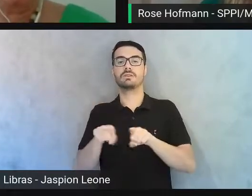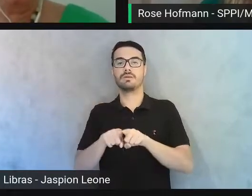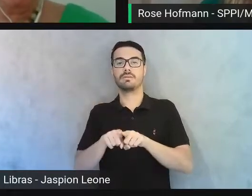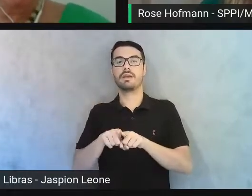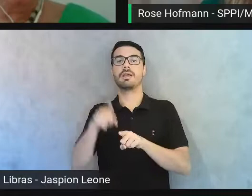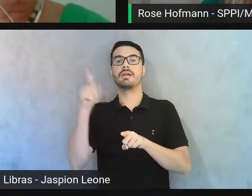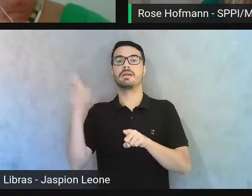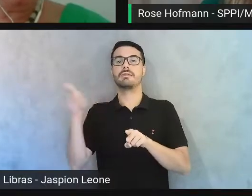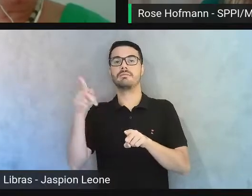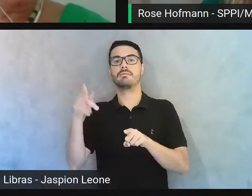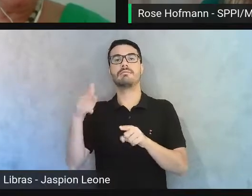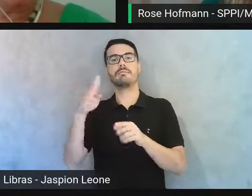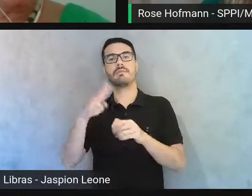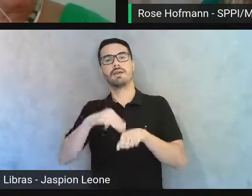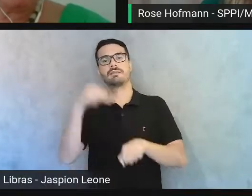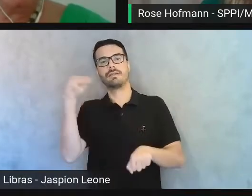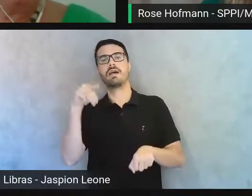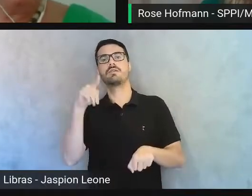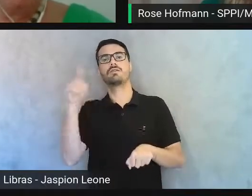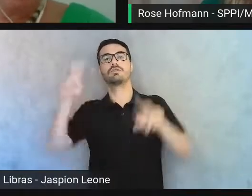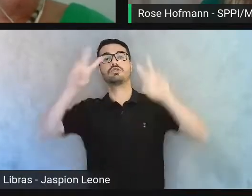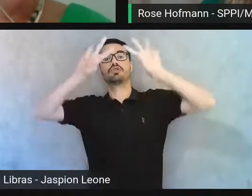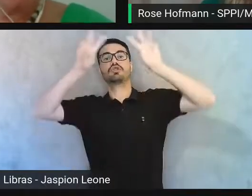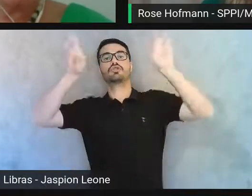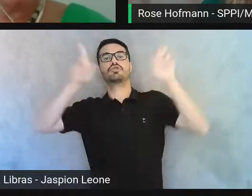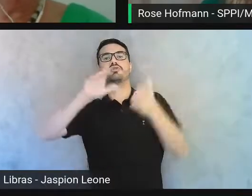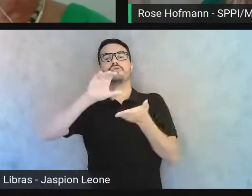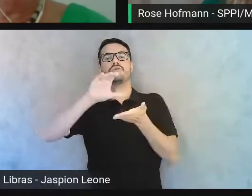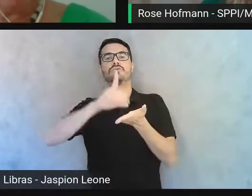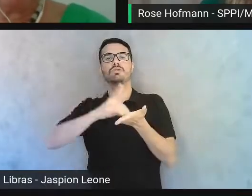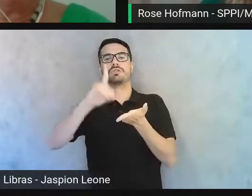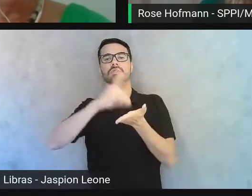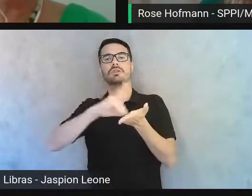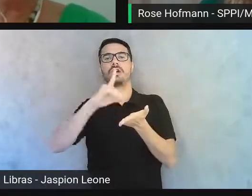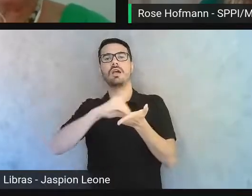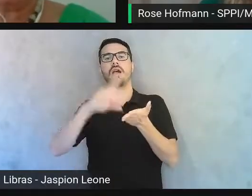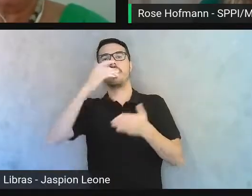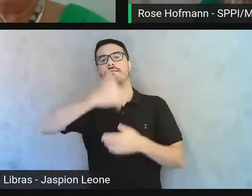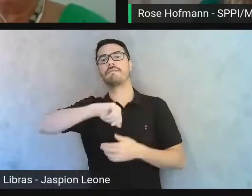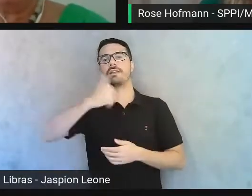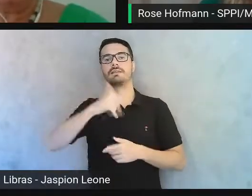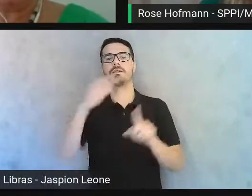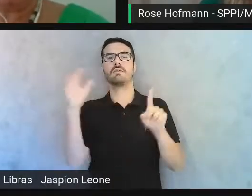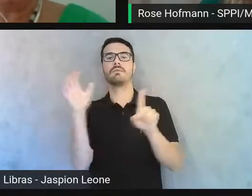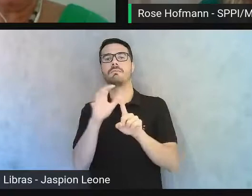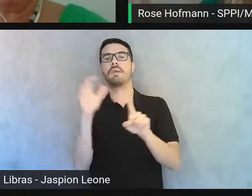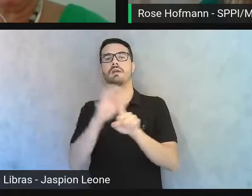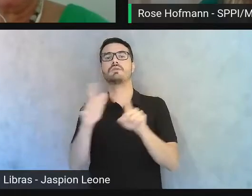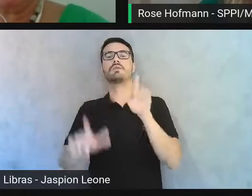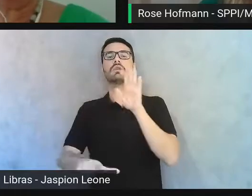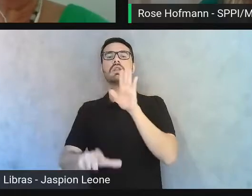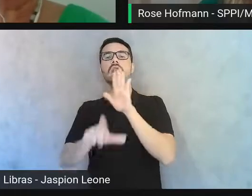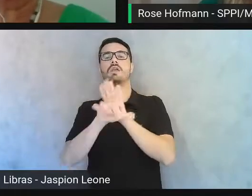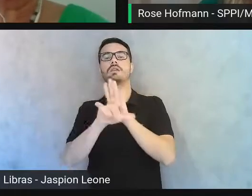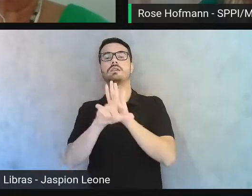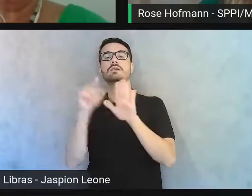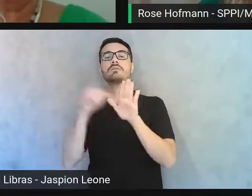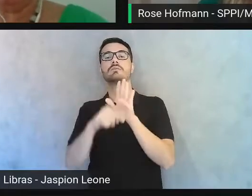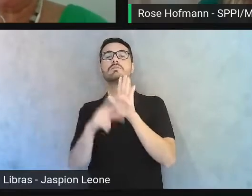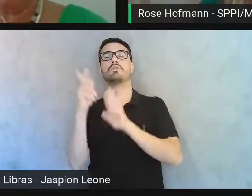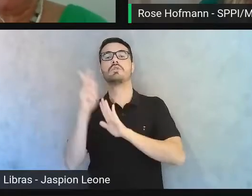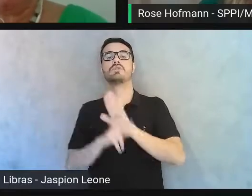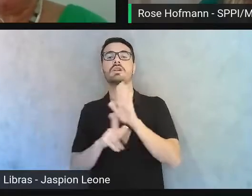mestrado, e o título da dissertação: Avaliação do impacto legislativo do projeto de lei geral do